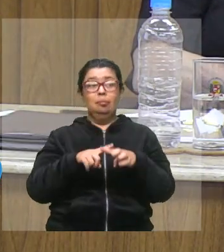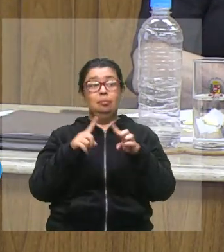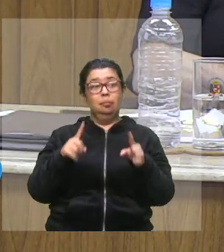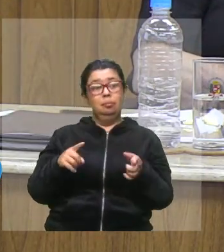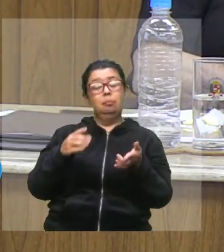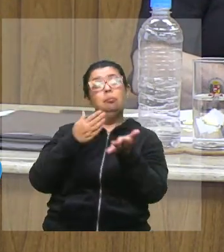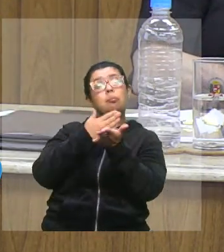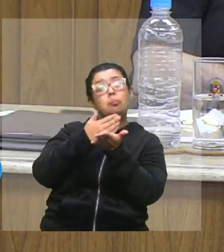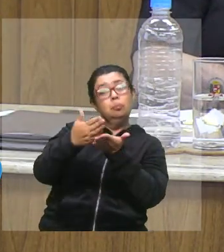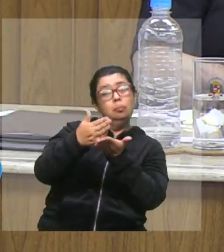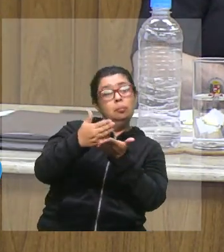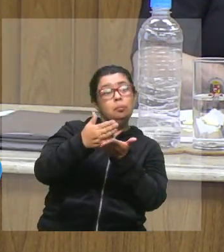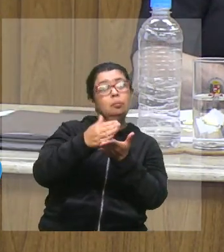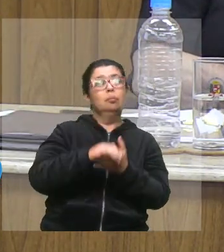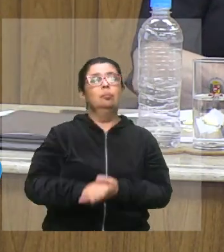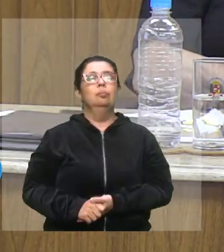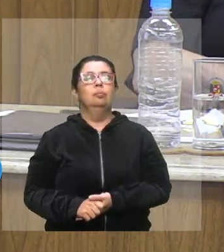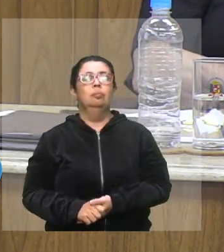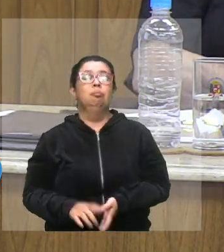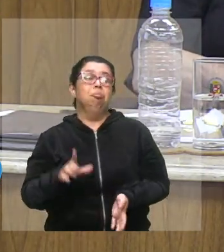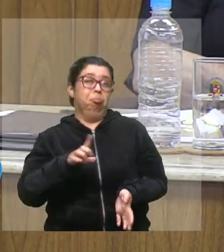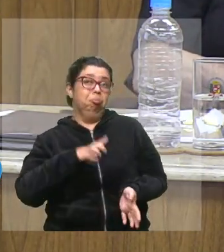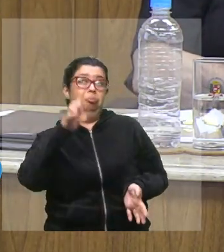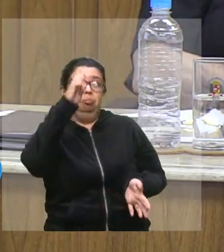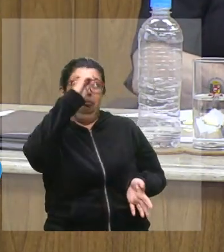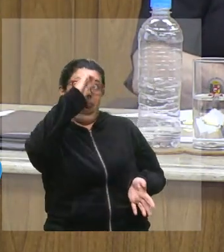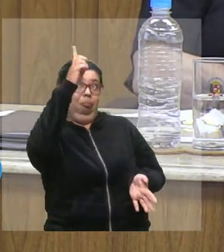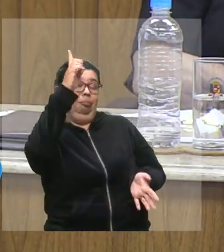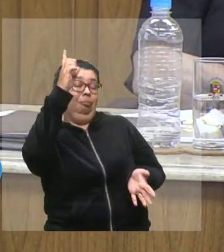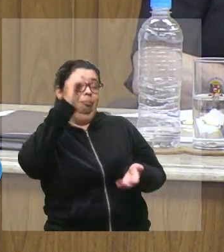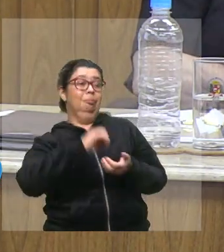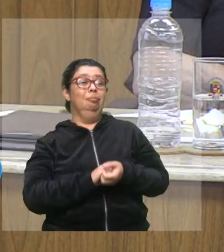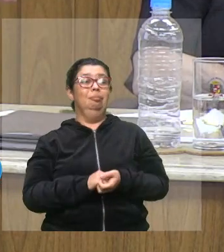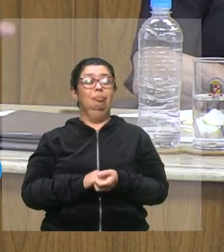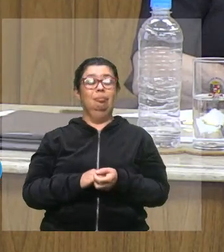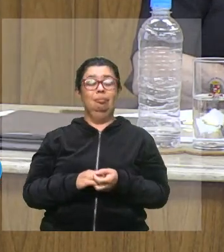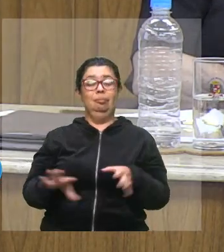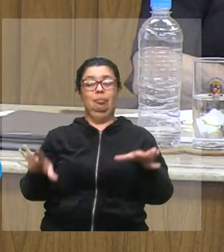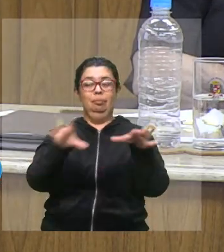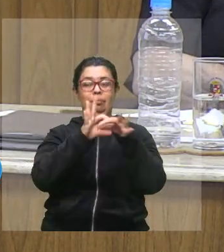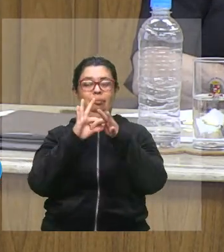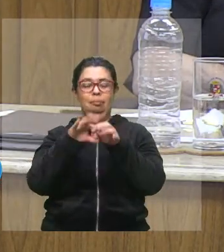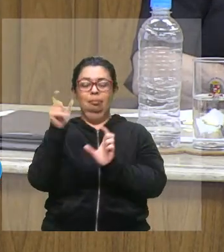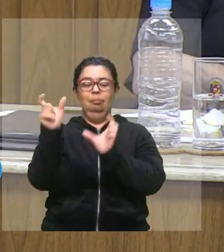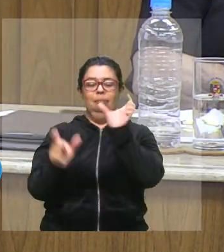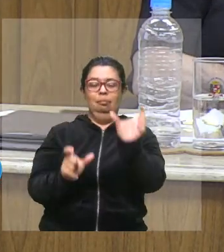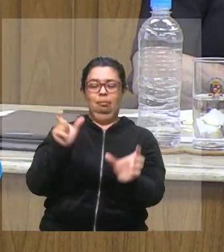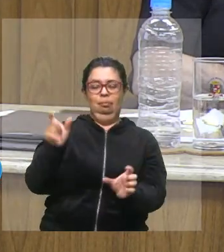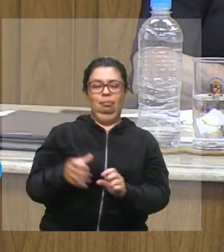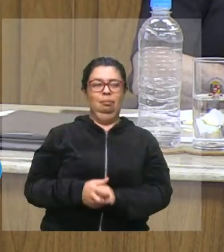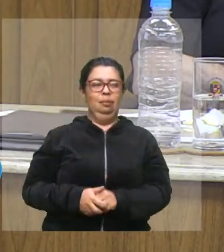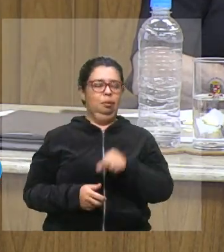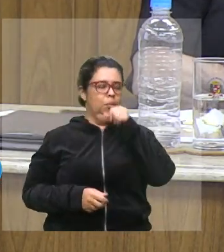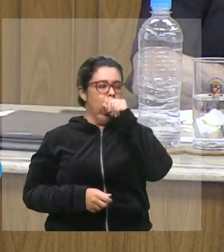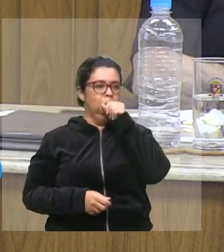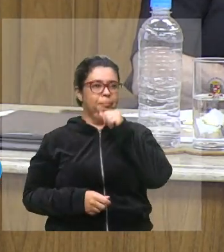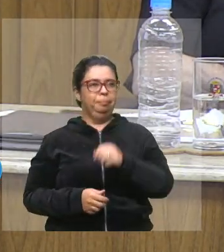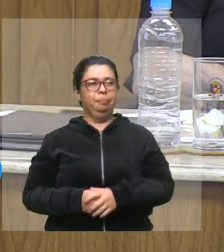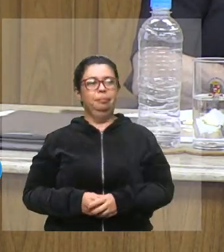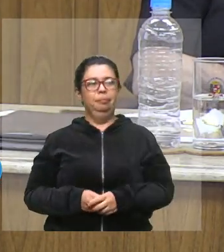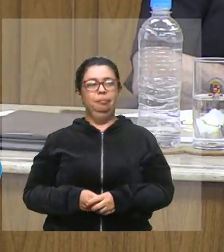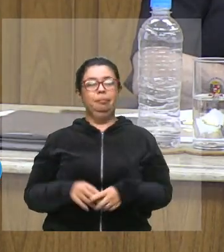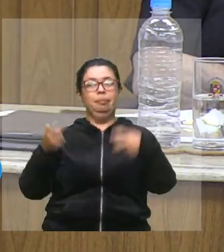embrionário que se teve a ideia. E, através dessa junção de pessoas, de trabalhos, a gente